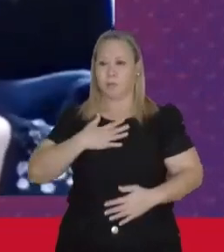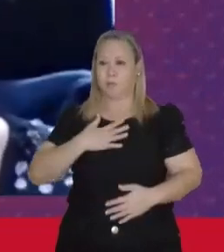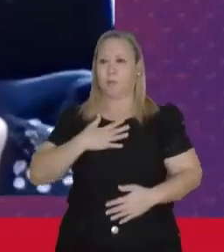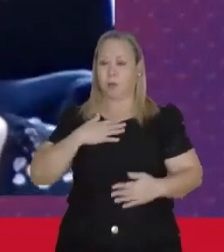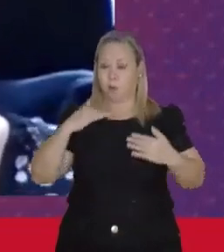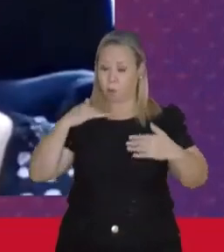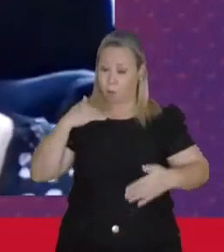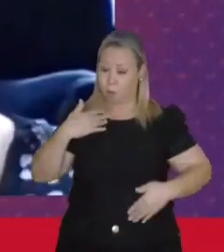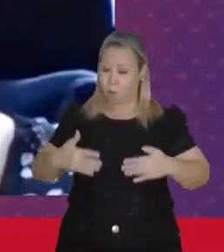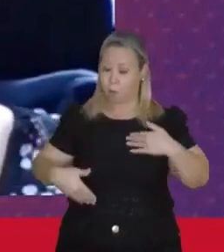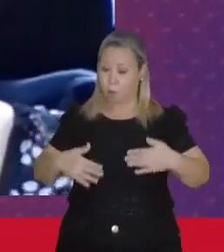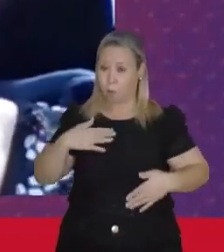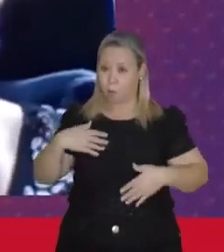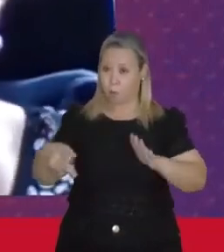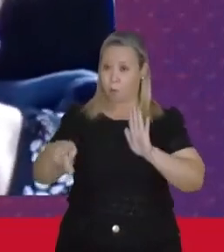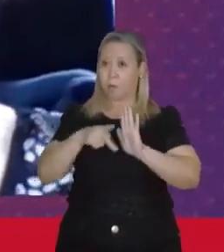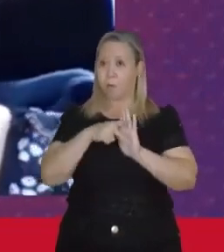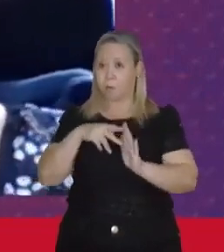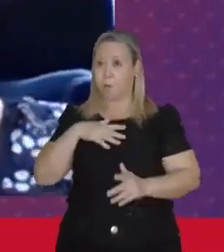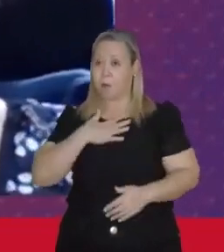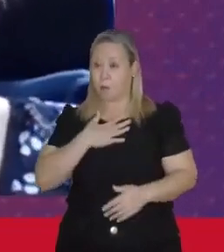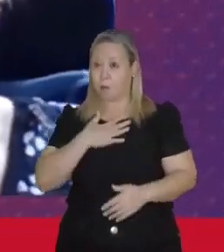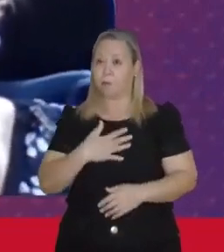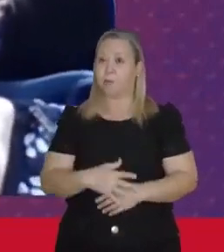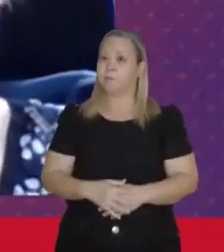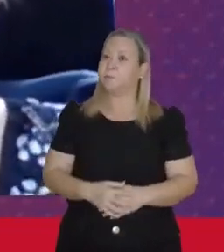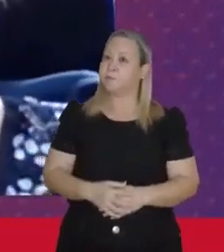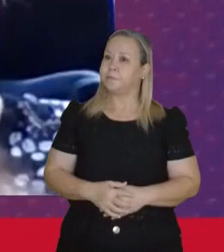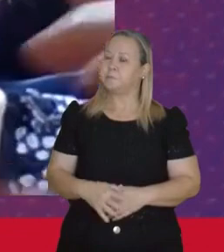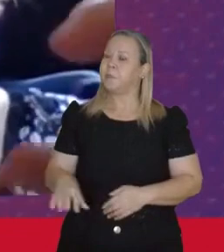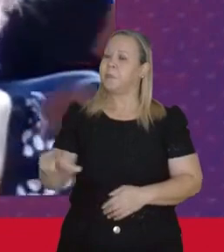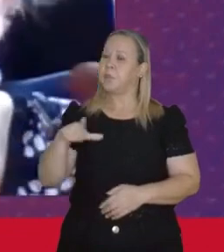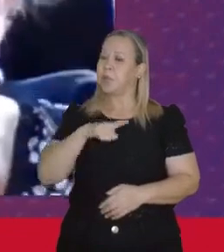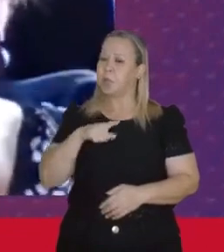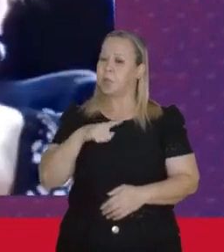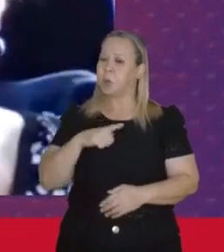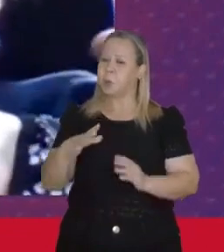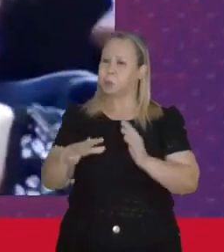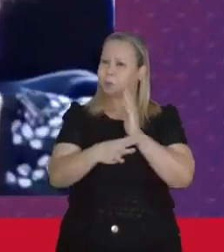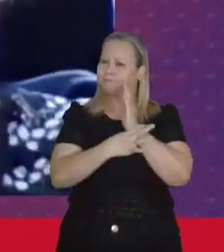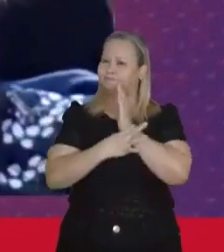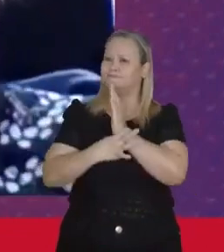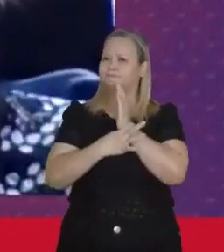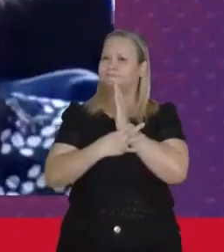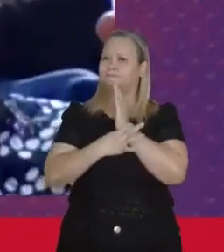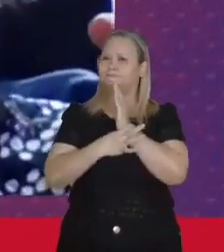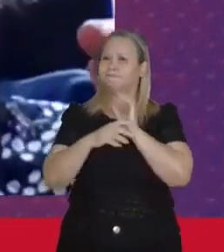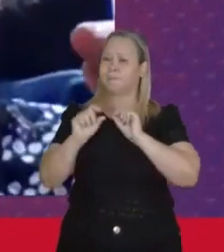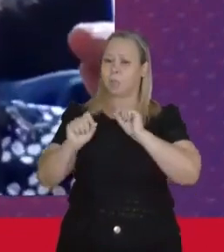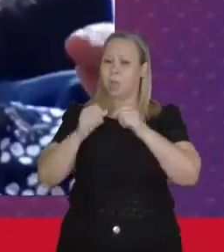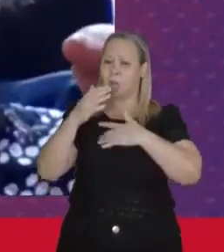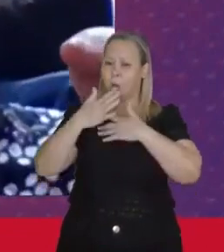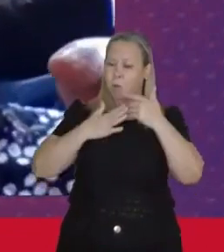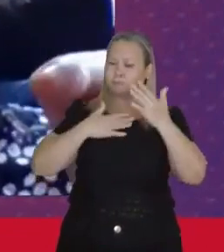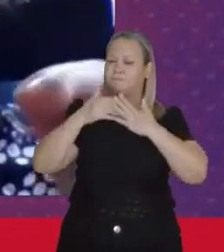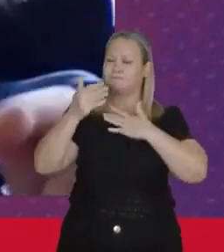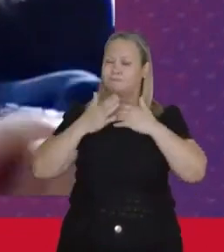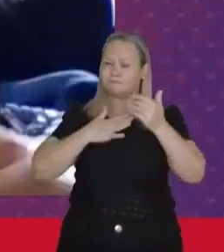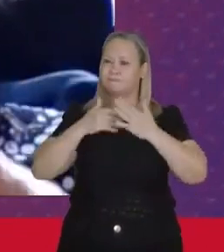me pertence. Portanto, eu tenho que ter a garantia e o exercício